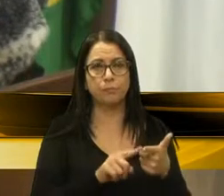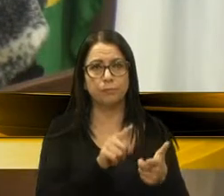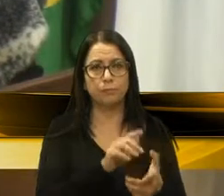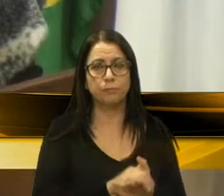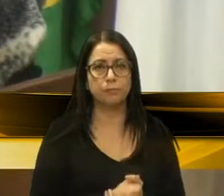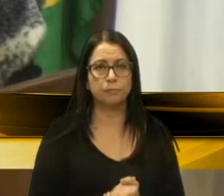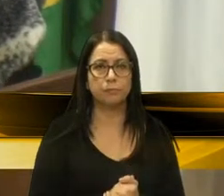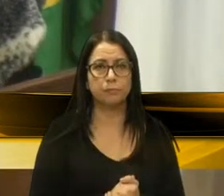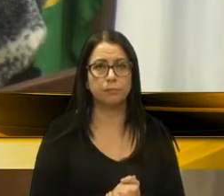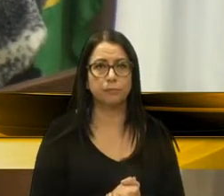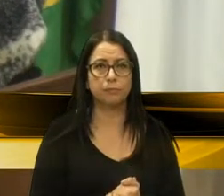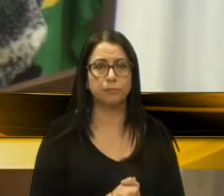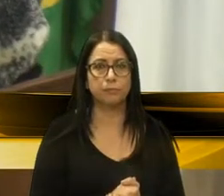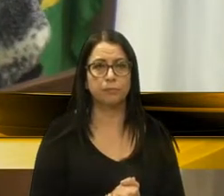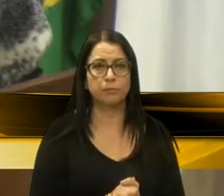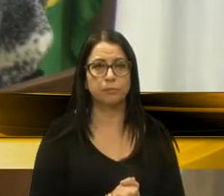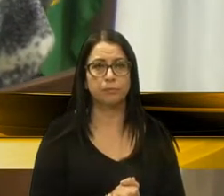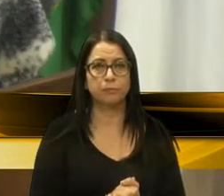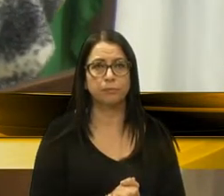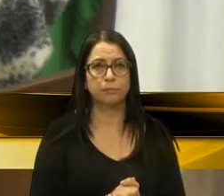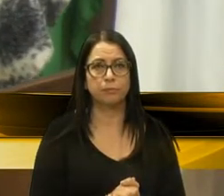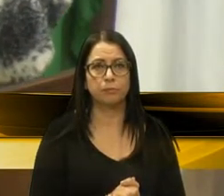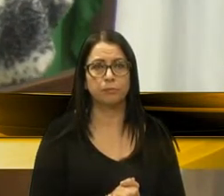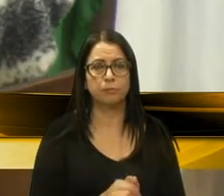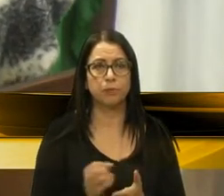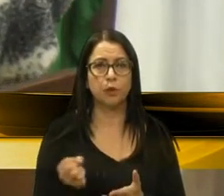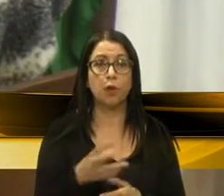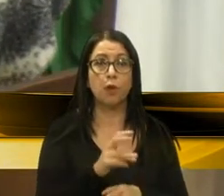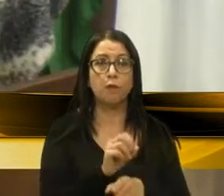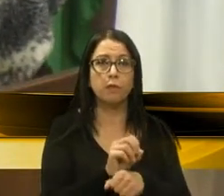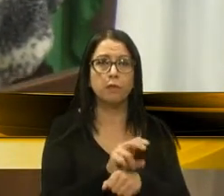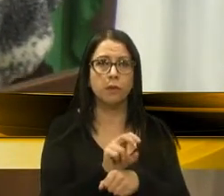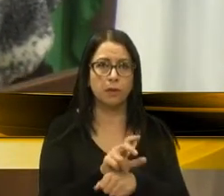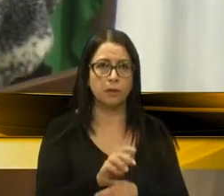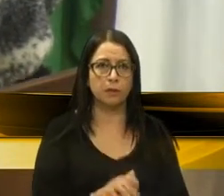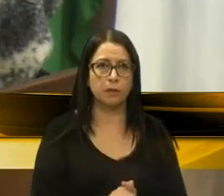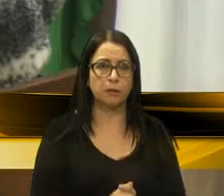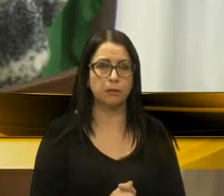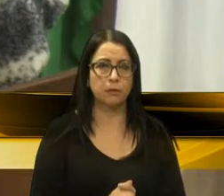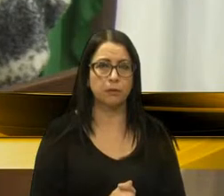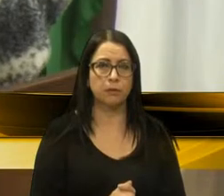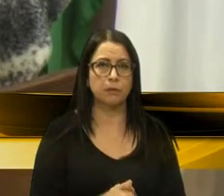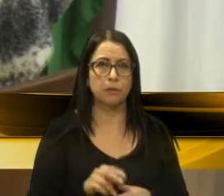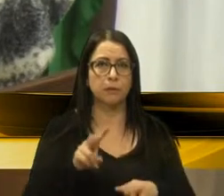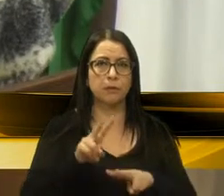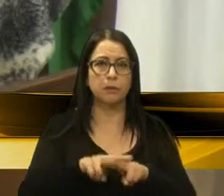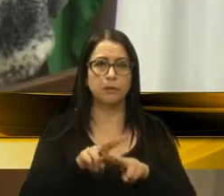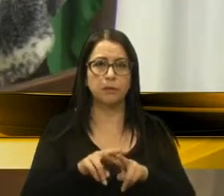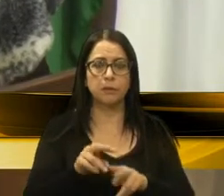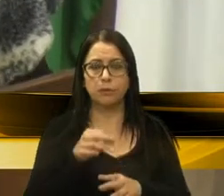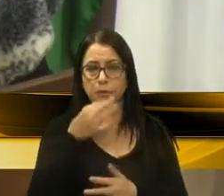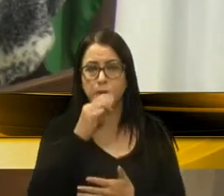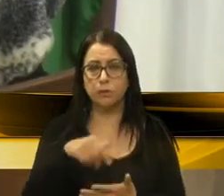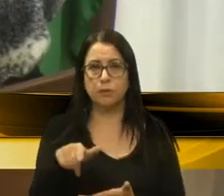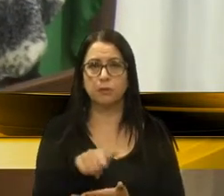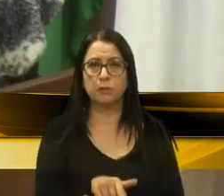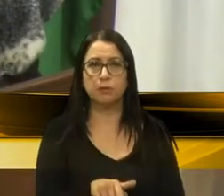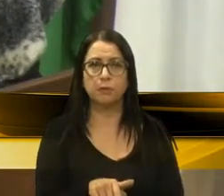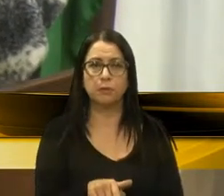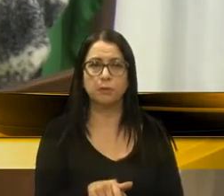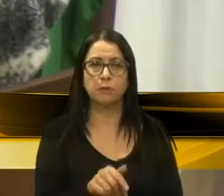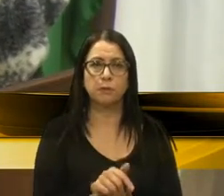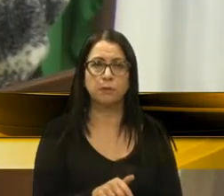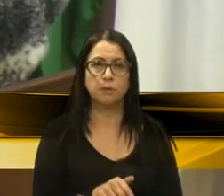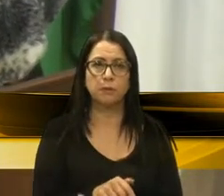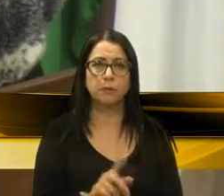proposição é em relação, então, a novas vagas prisionais aqui em Caxias.